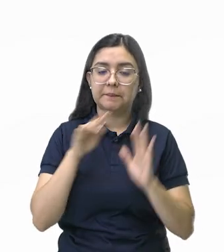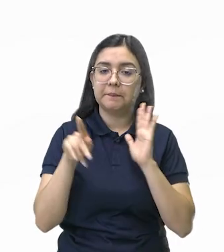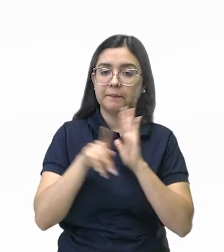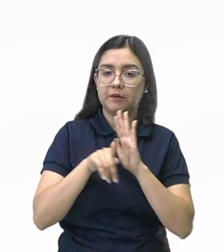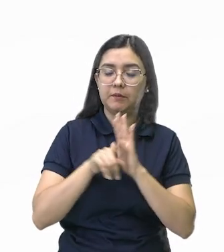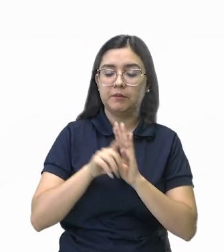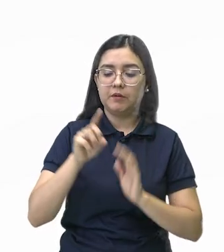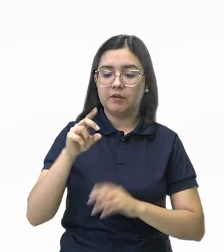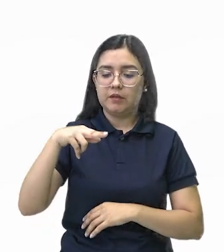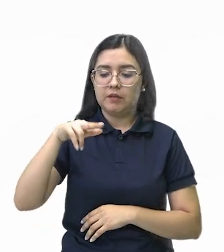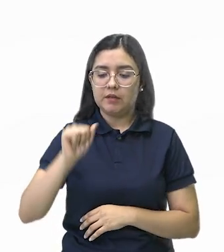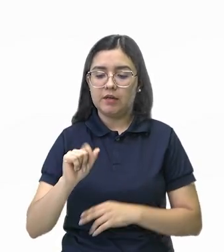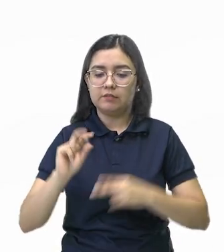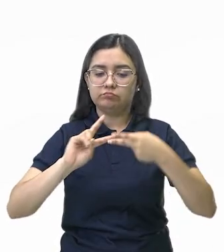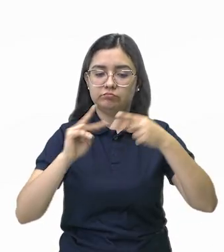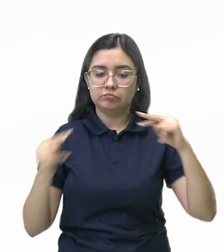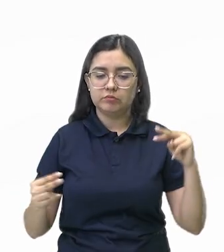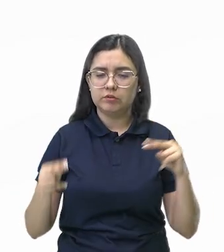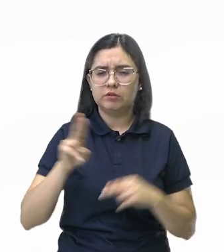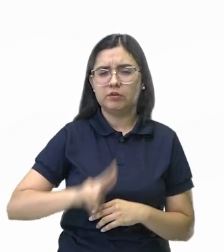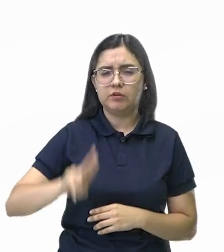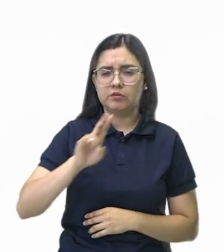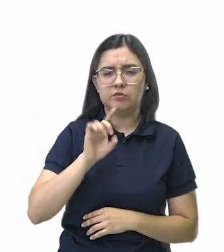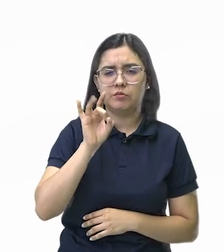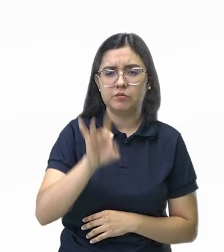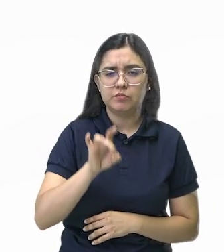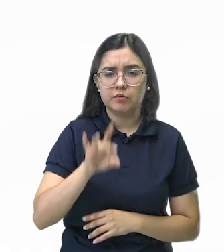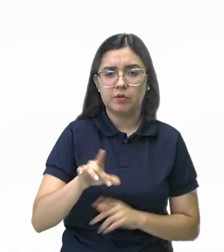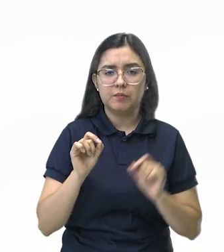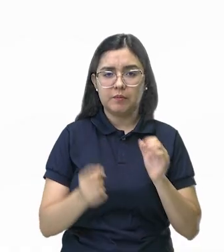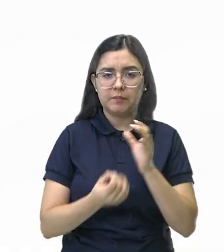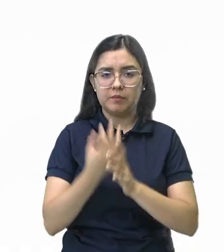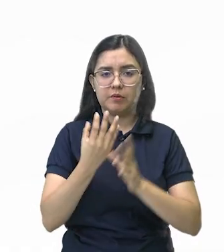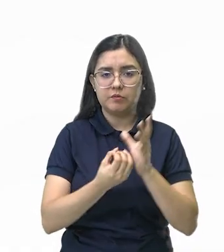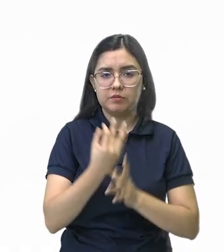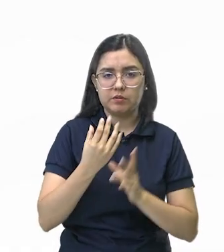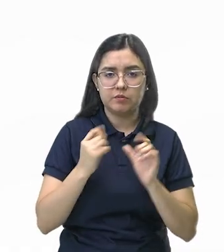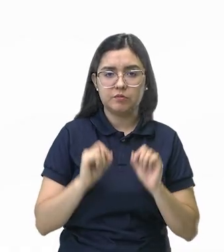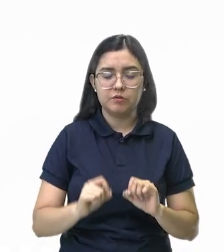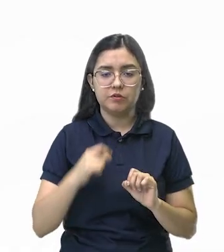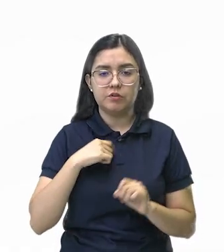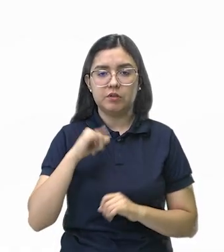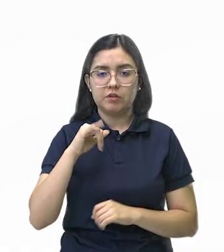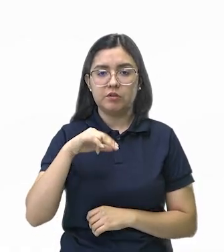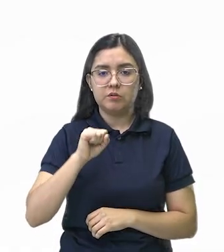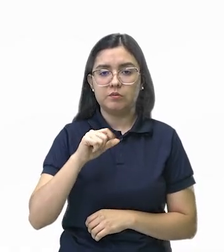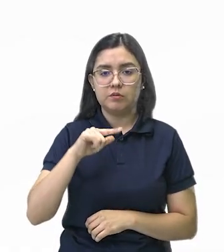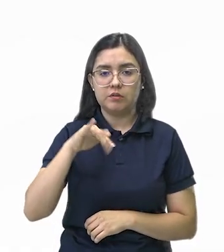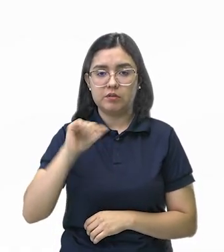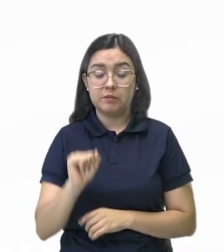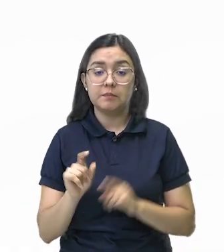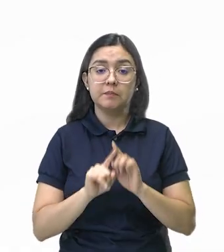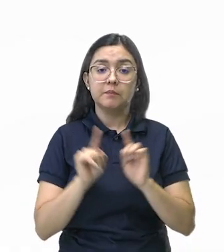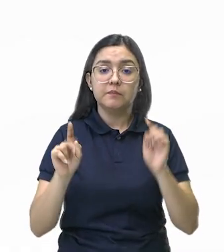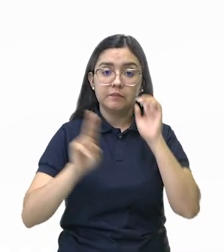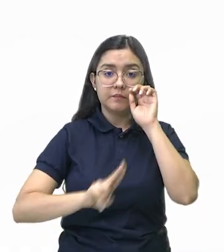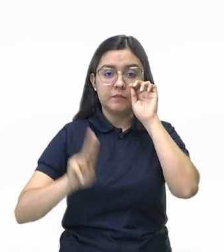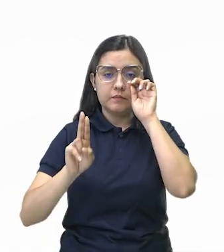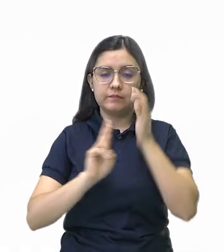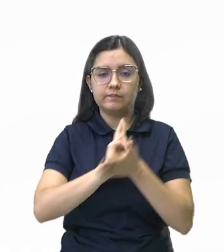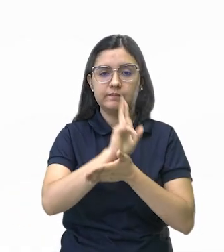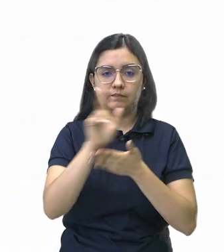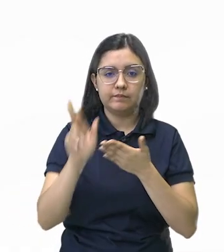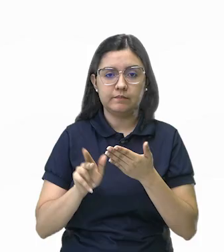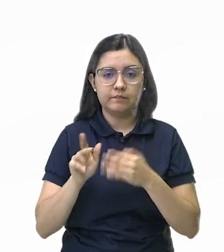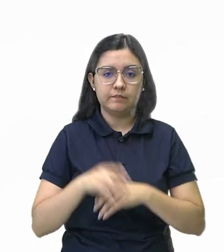DNA recombinante, ele não é usado apenas, né, para a produção de insulina, mas a sua aplicação é bastante vasta,